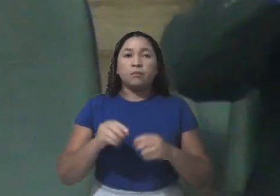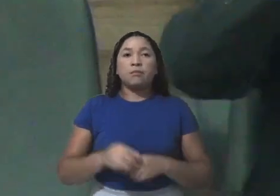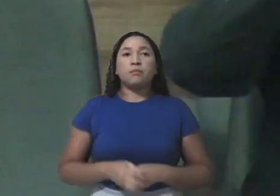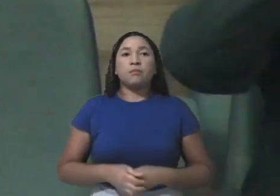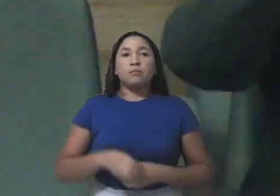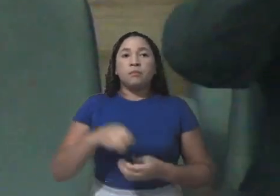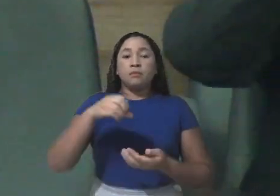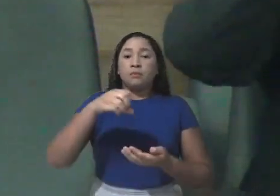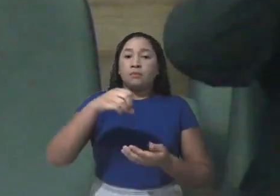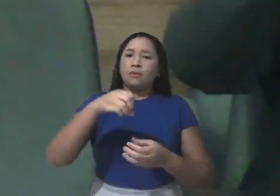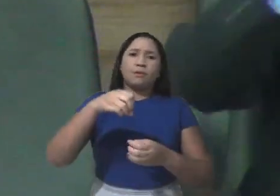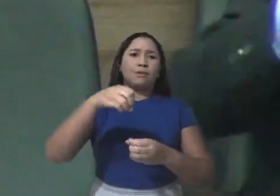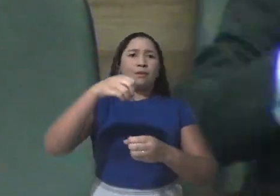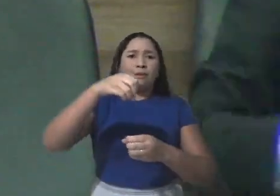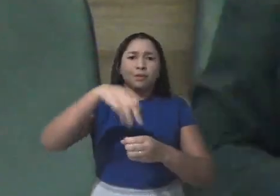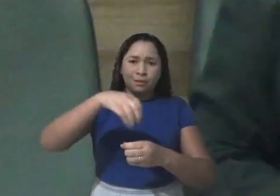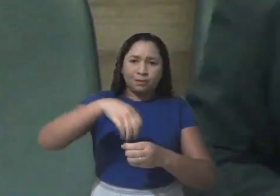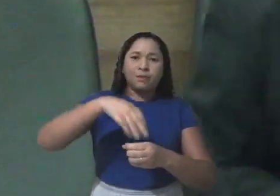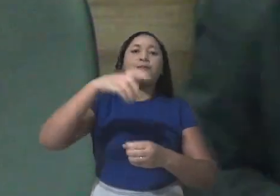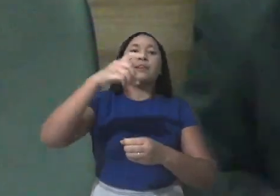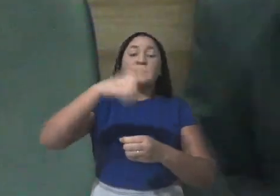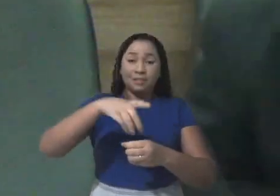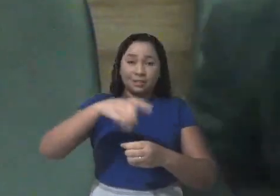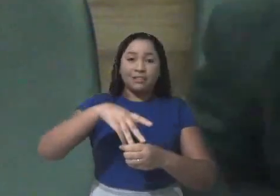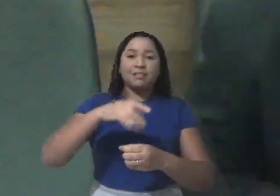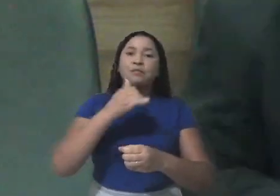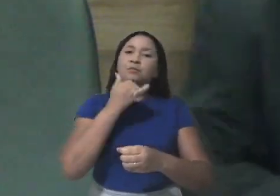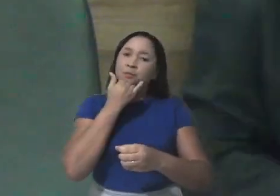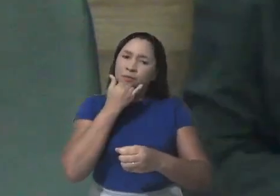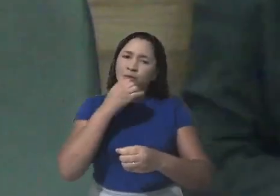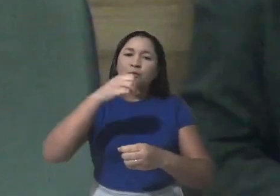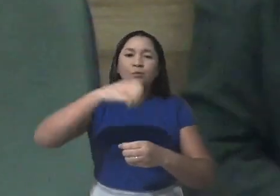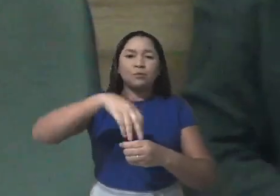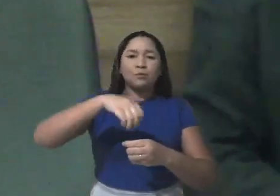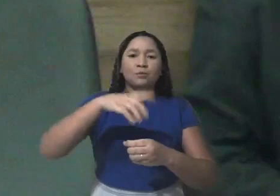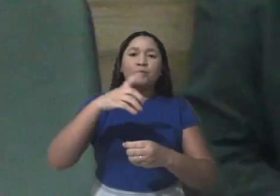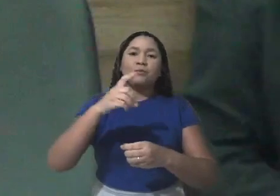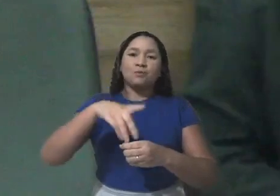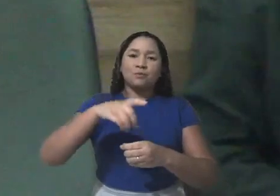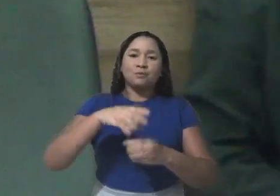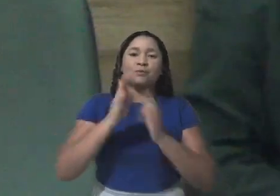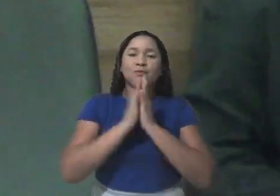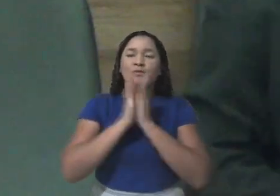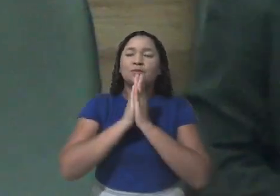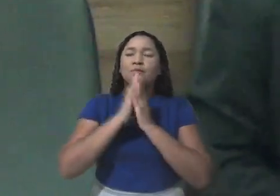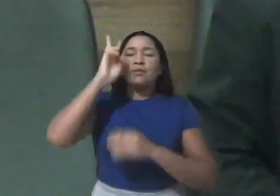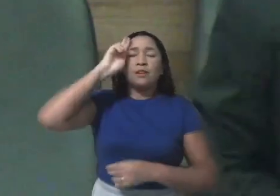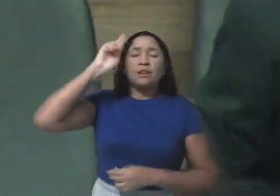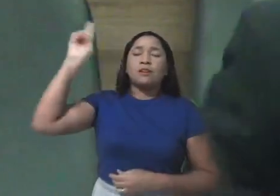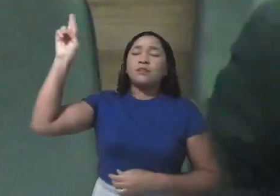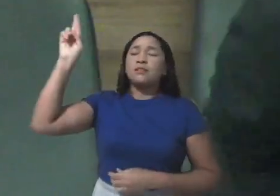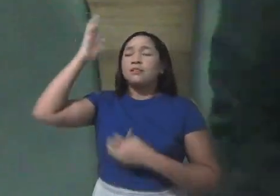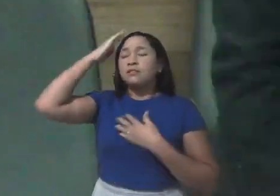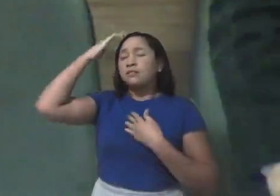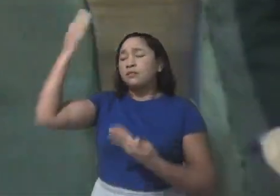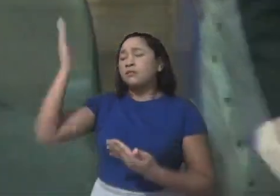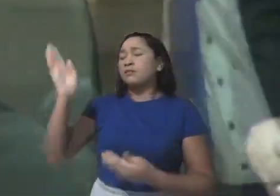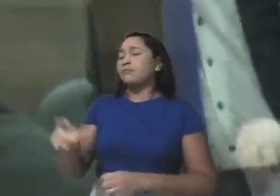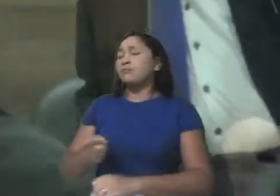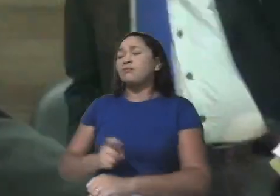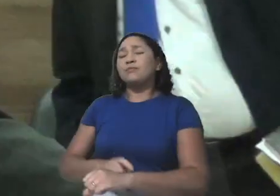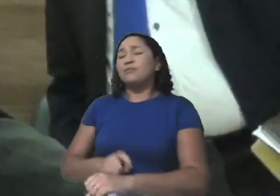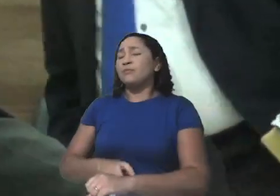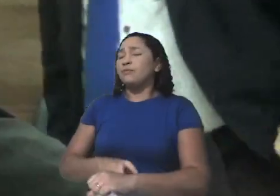ofertantes e dizimistas, em nome de Jesus. Ore, meu irmão. Oremos em nome de Jesus. Senhor, nós te agradecemos por esse momento